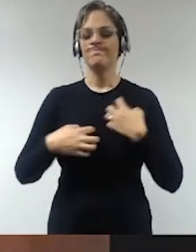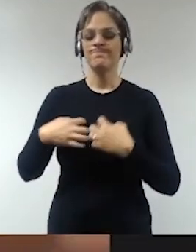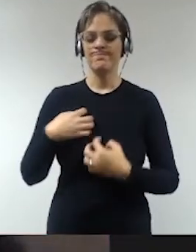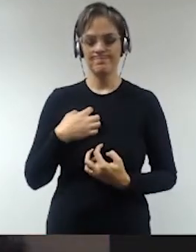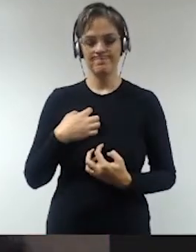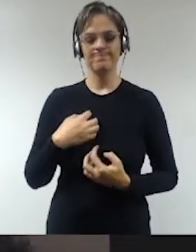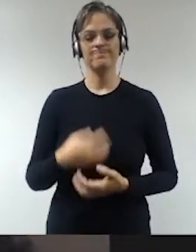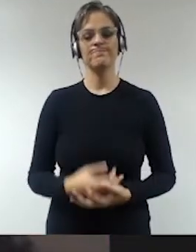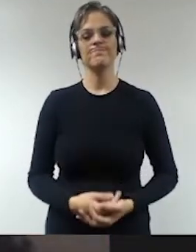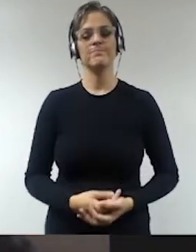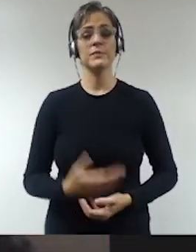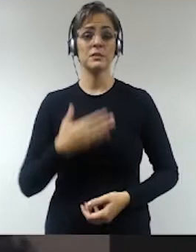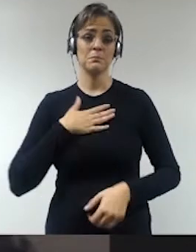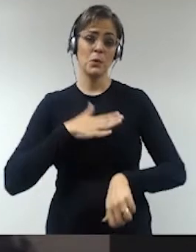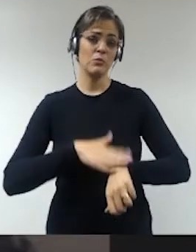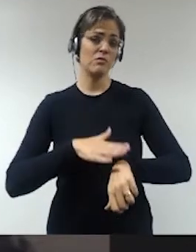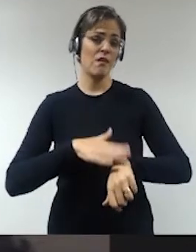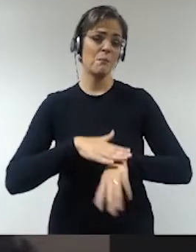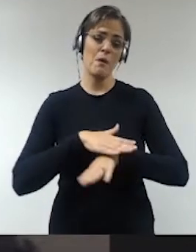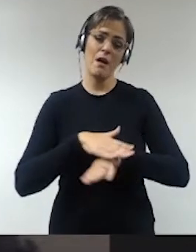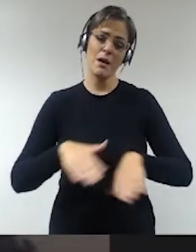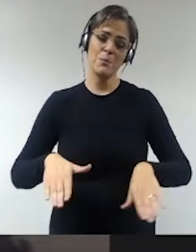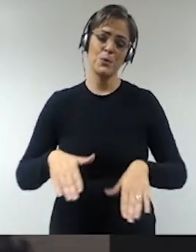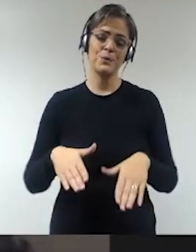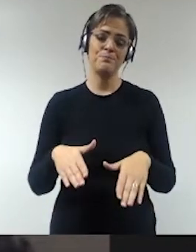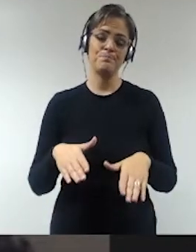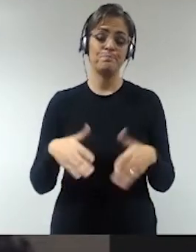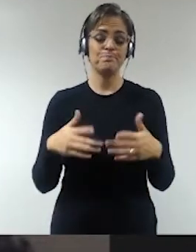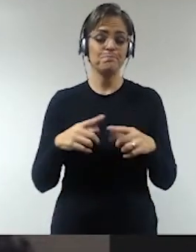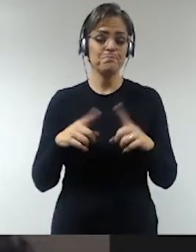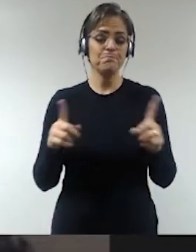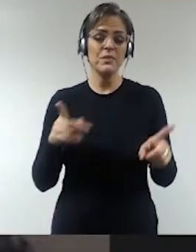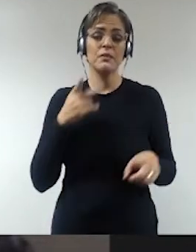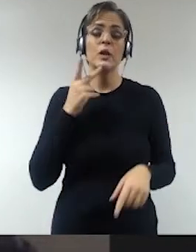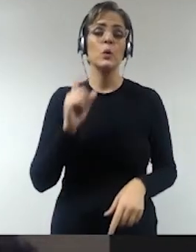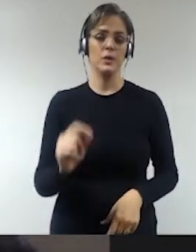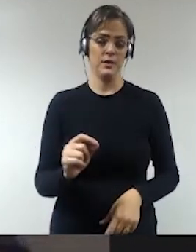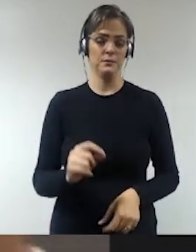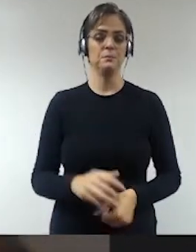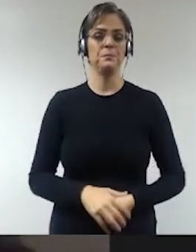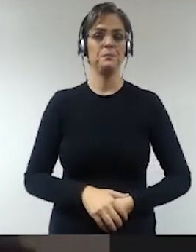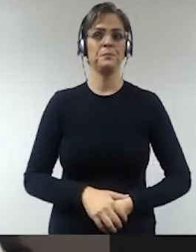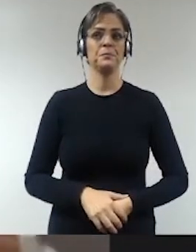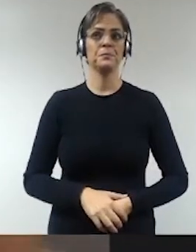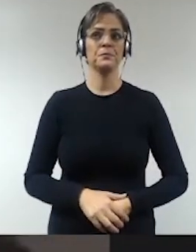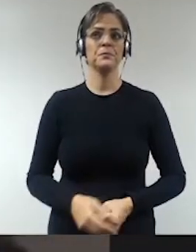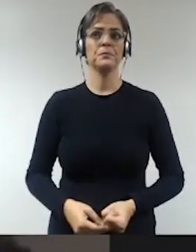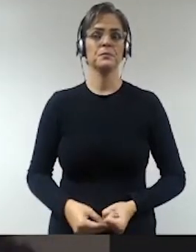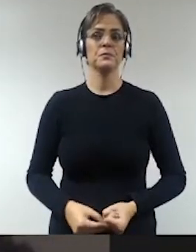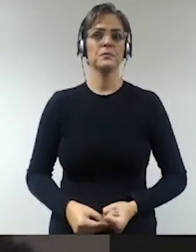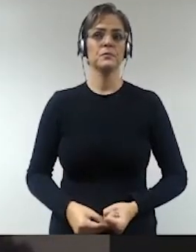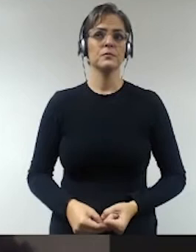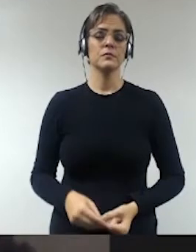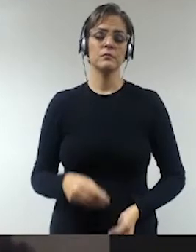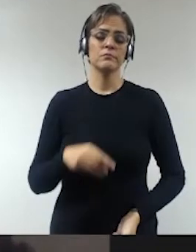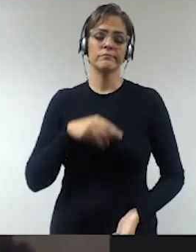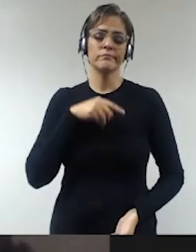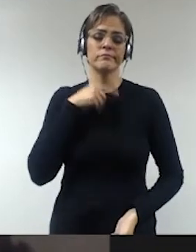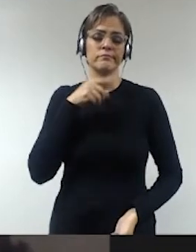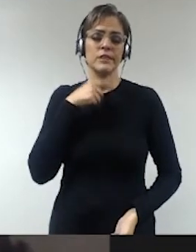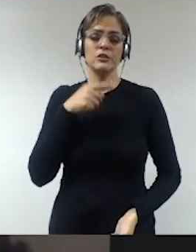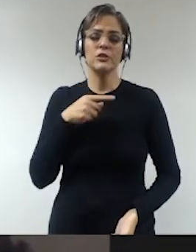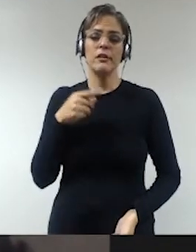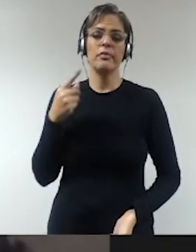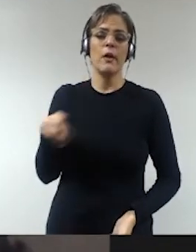se... Meu tempo aqui já apitou, o que não se pode negar é que, mesmo com todas essas